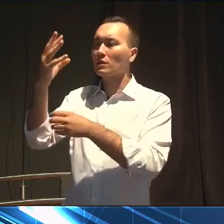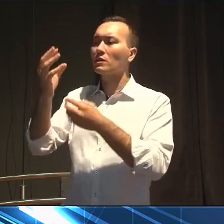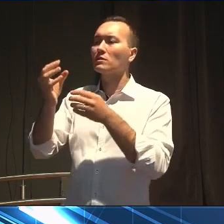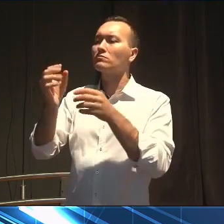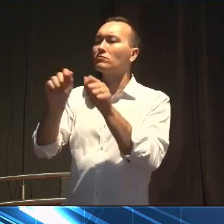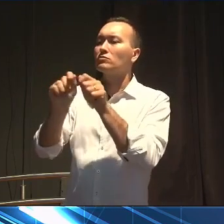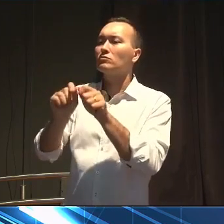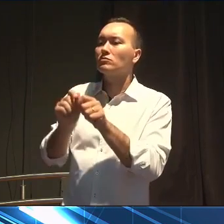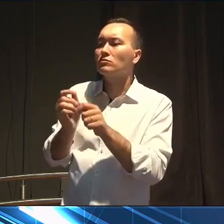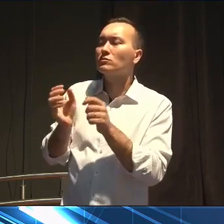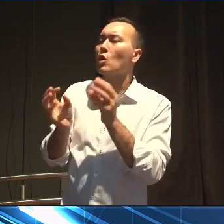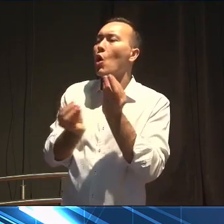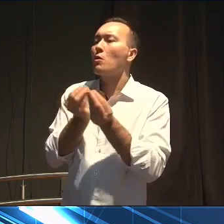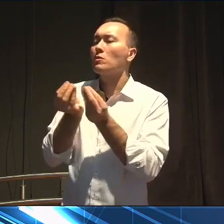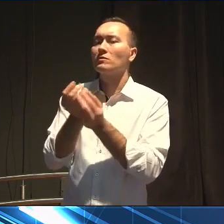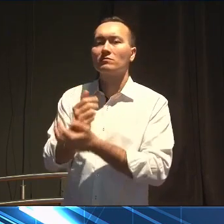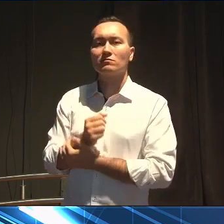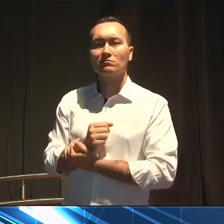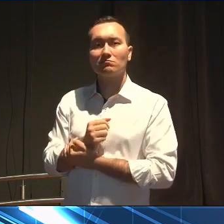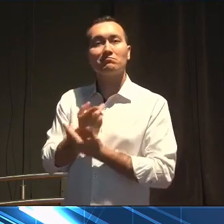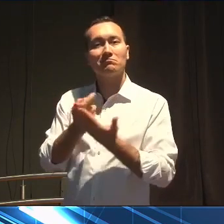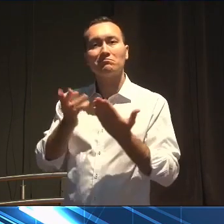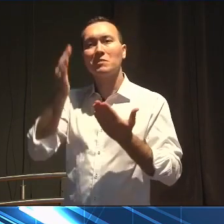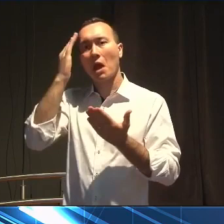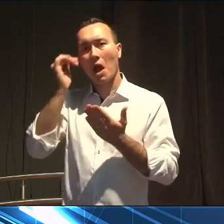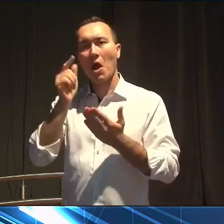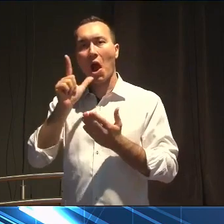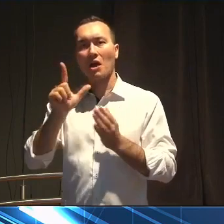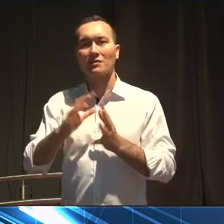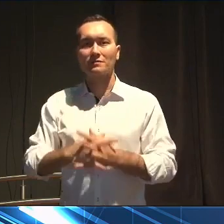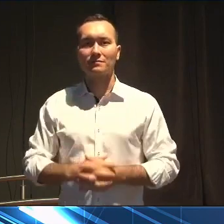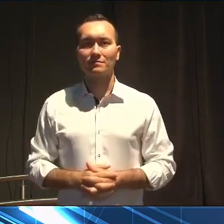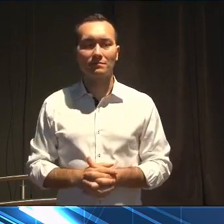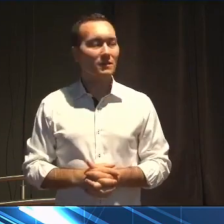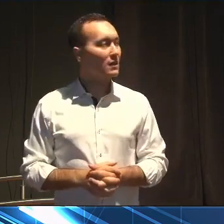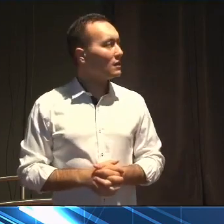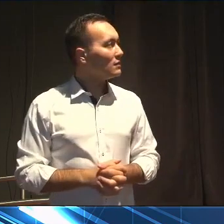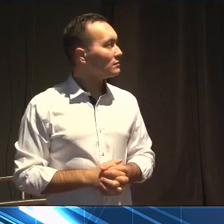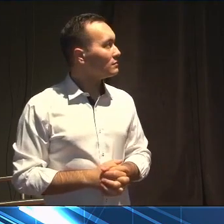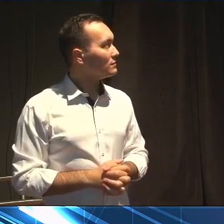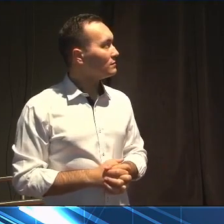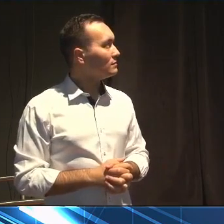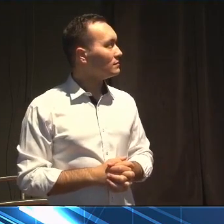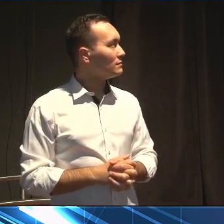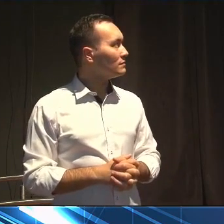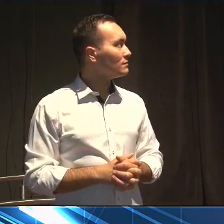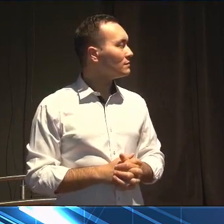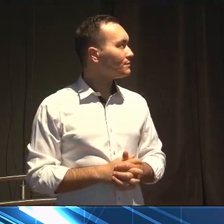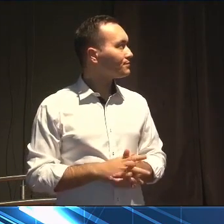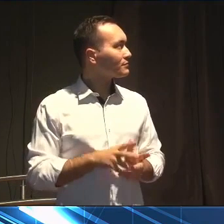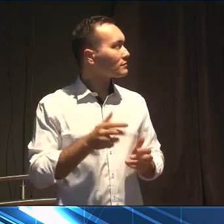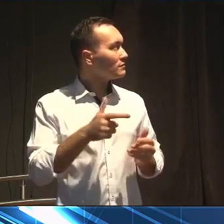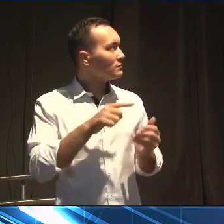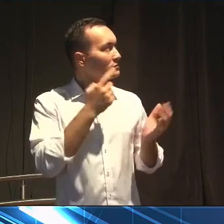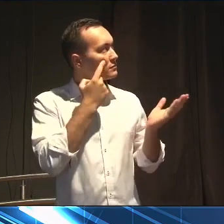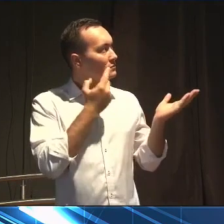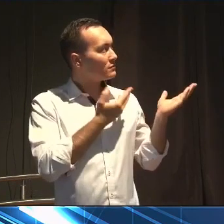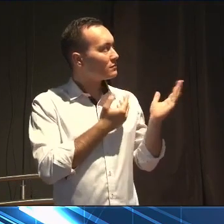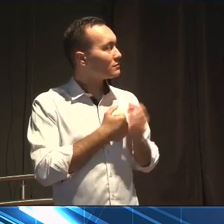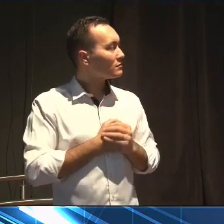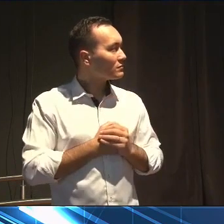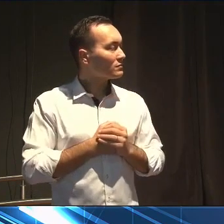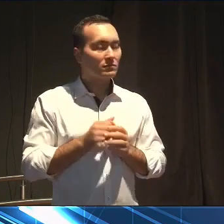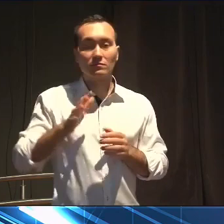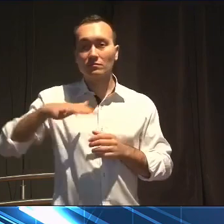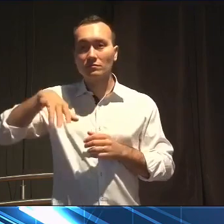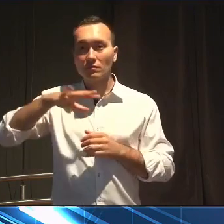é um trocador de calor, que opera numa série de condições bem críticas e específicas, né, e eles conseguiram projetar ele de forma